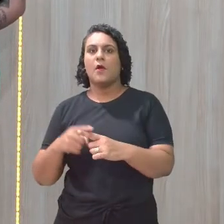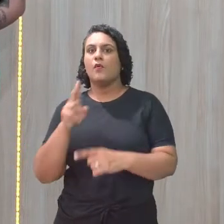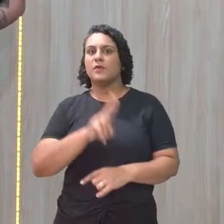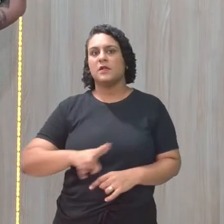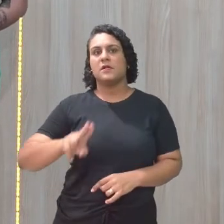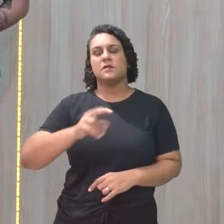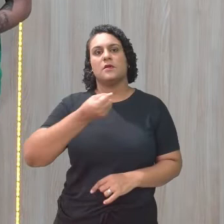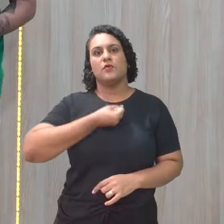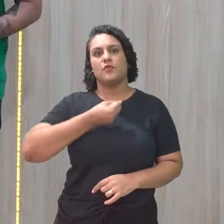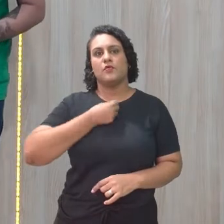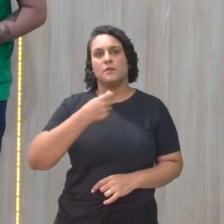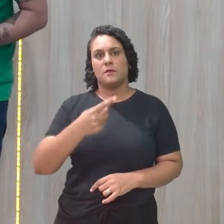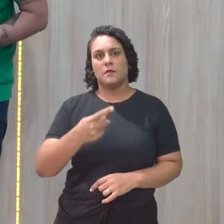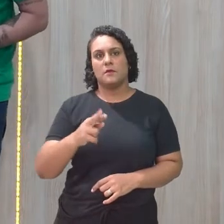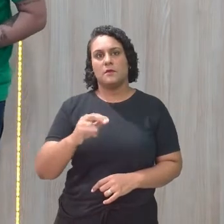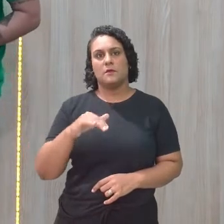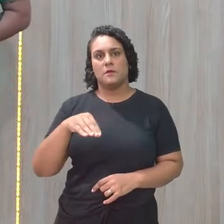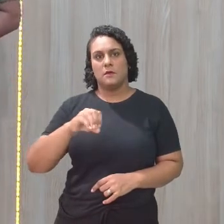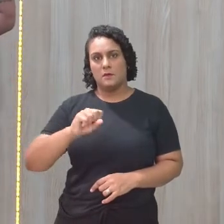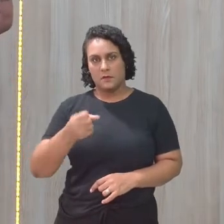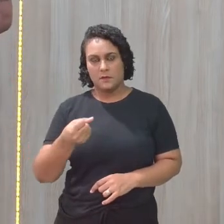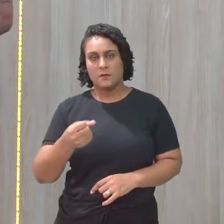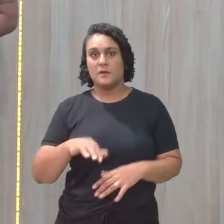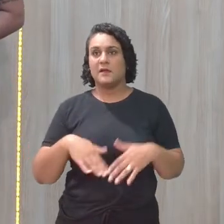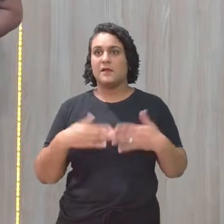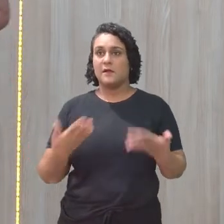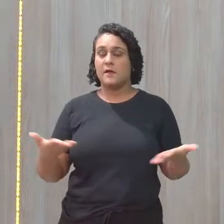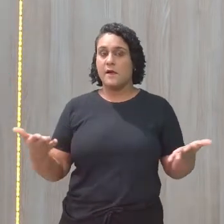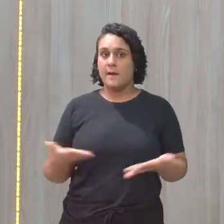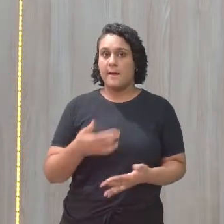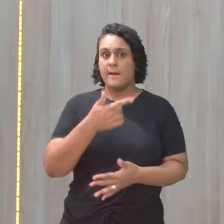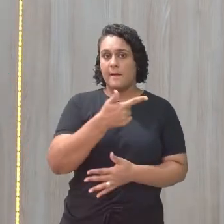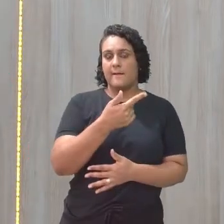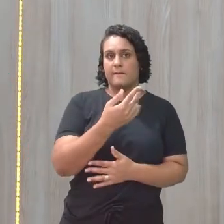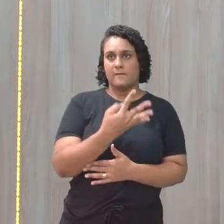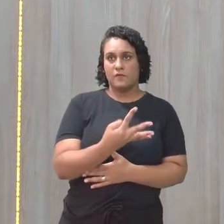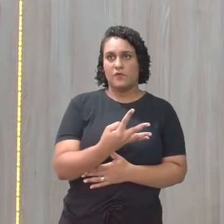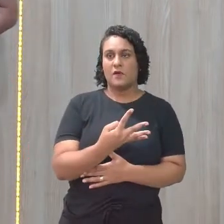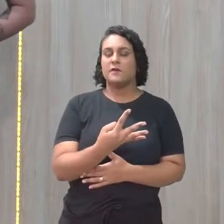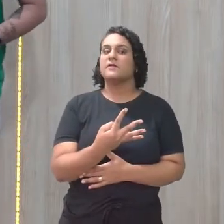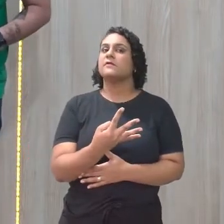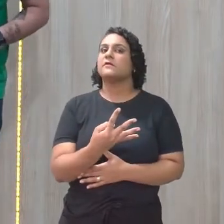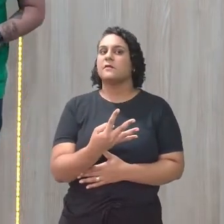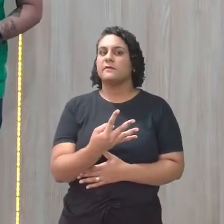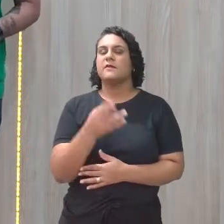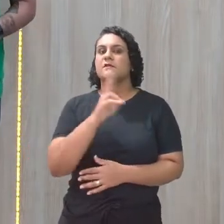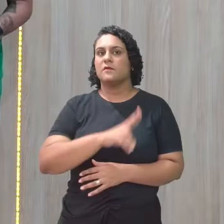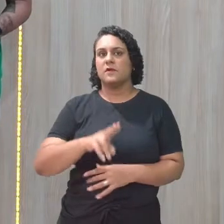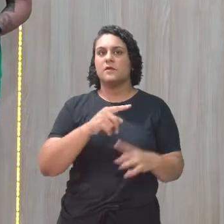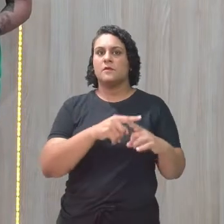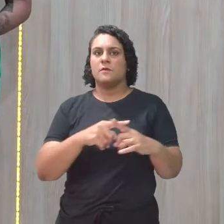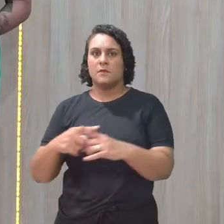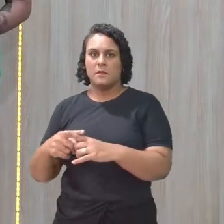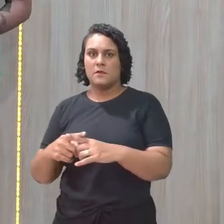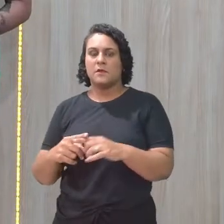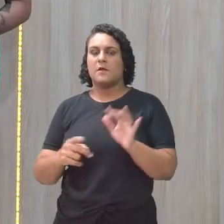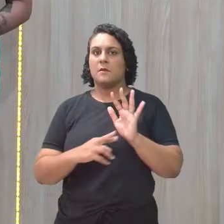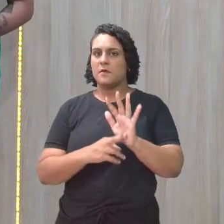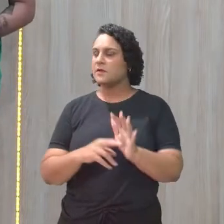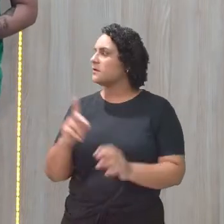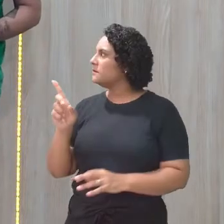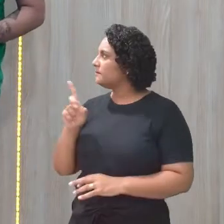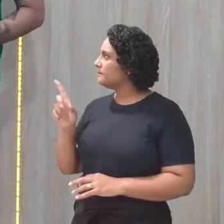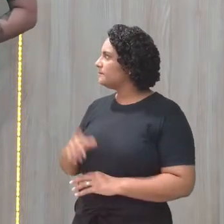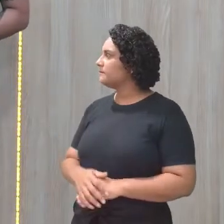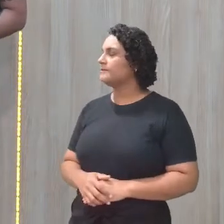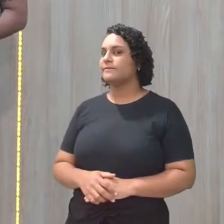apenas de fatores primos. Então, nesse caso agora, o 24 vai ser escrito como a multiplicação daqueles fatores que são todos